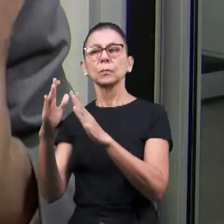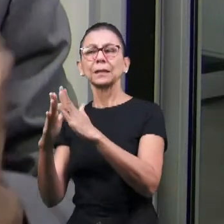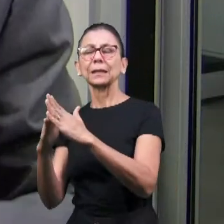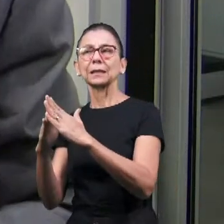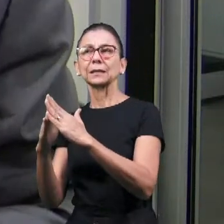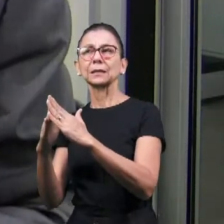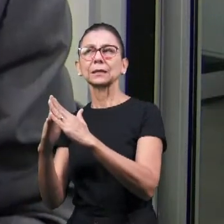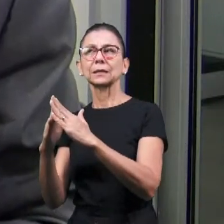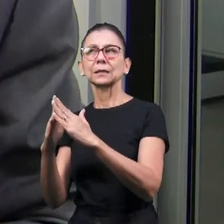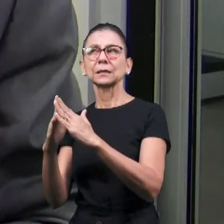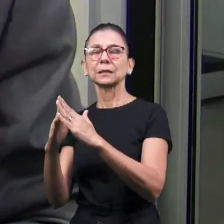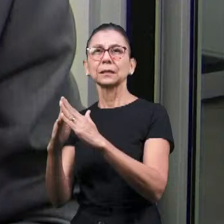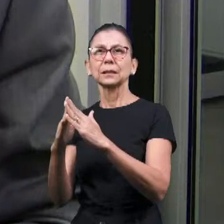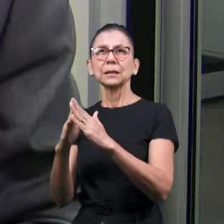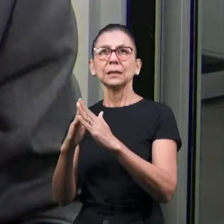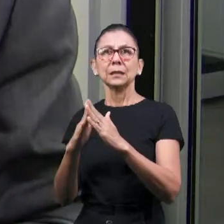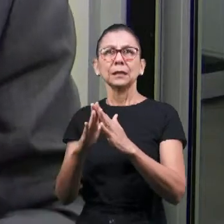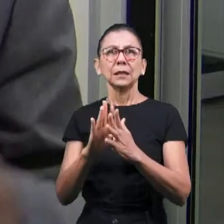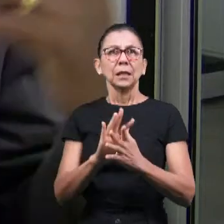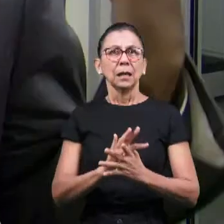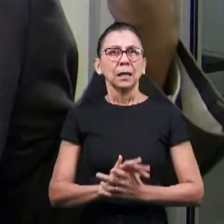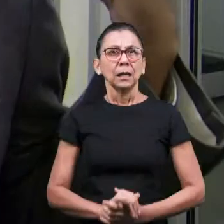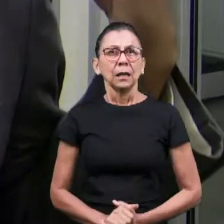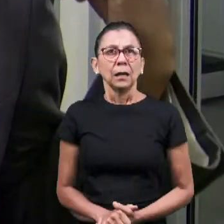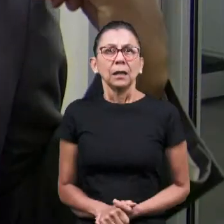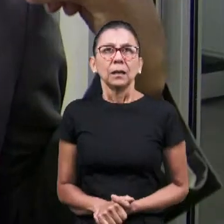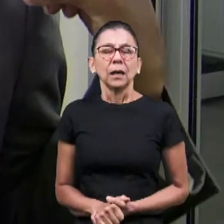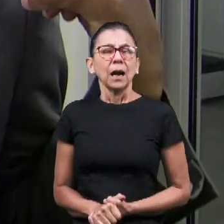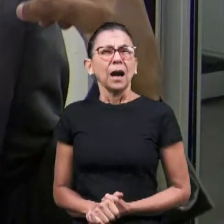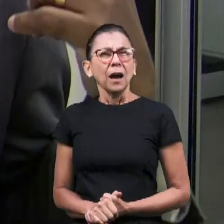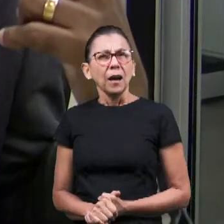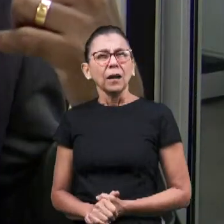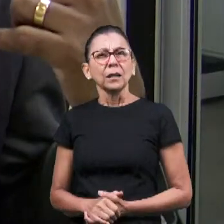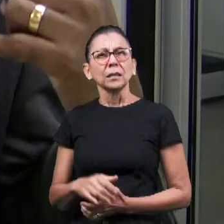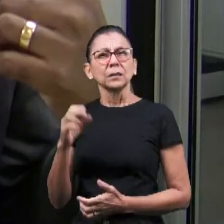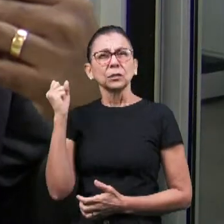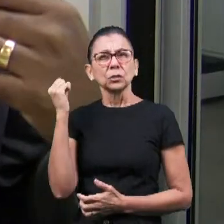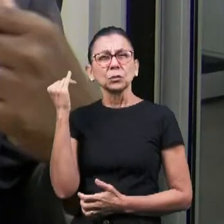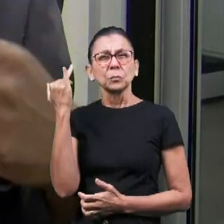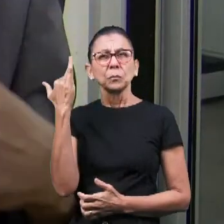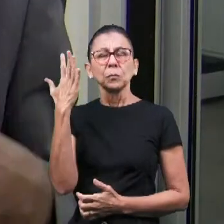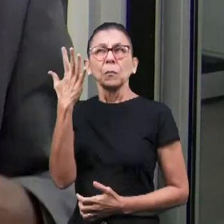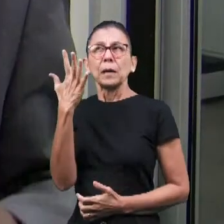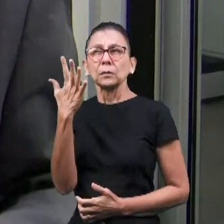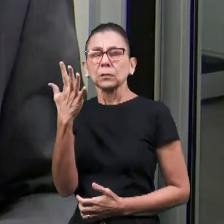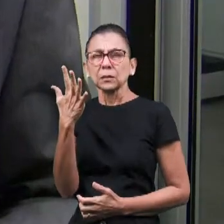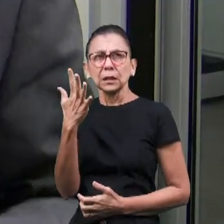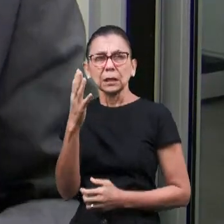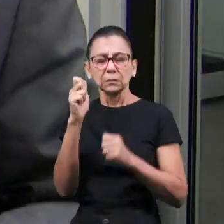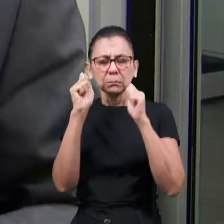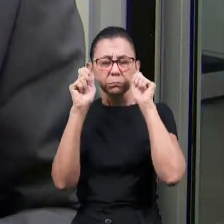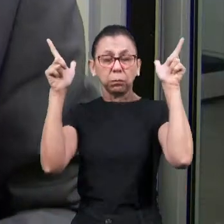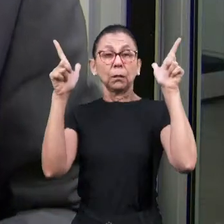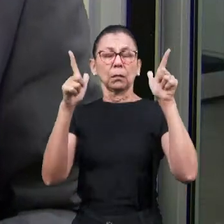pra botar um número de 0 a 10, 10 vezes maior do que o que eu tinha sentido na igreja. Aí já acordei, chamando minha esposa, chama